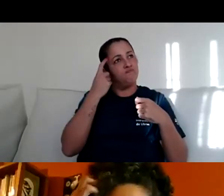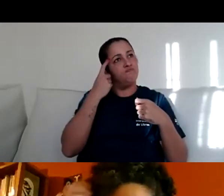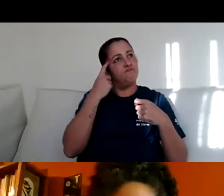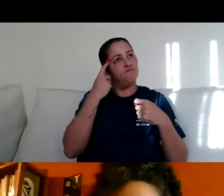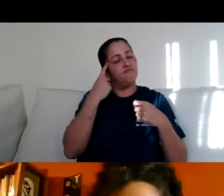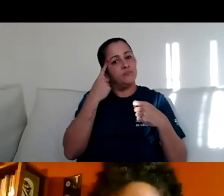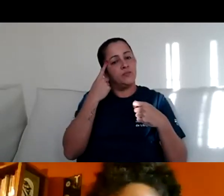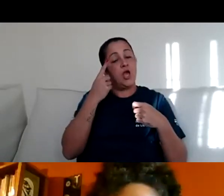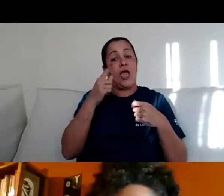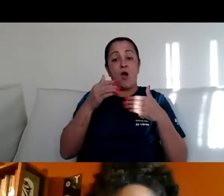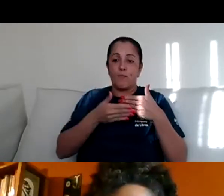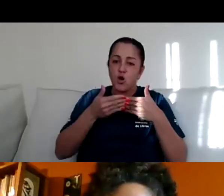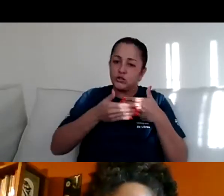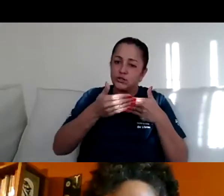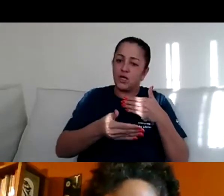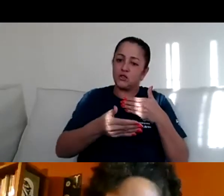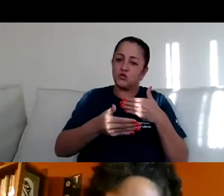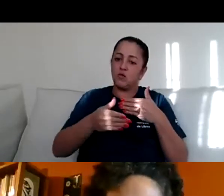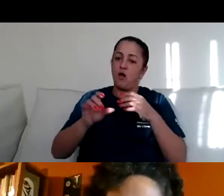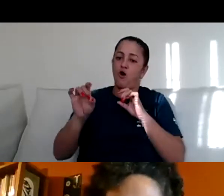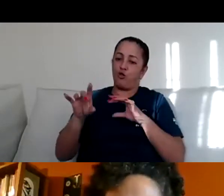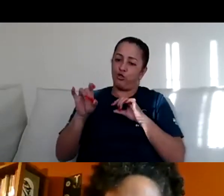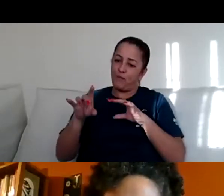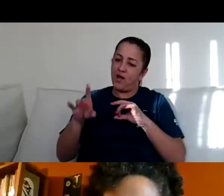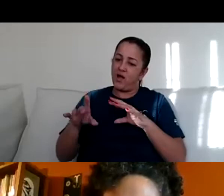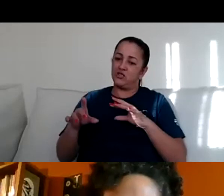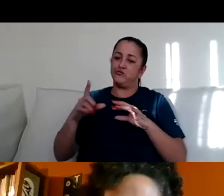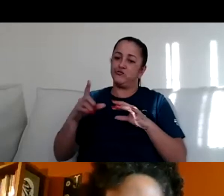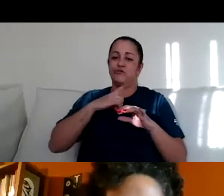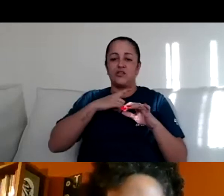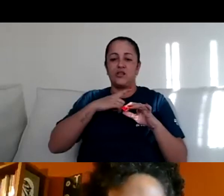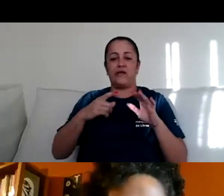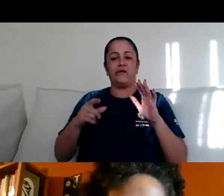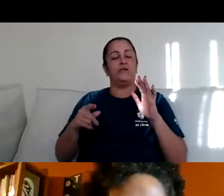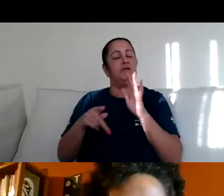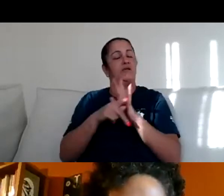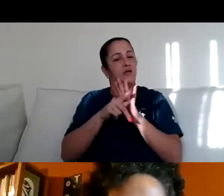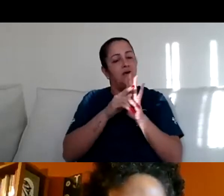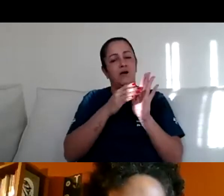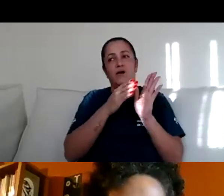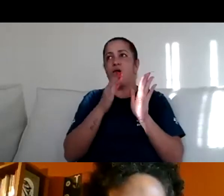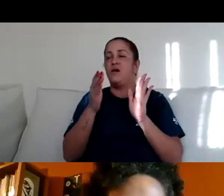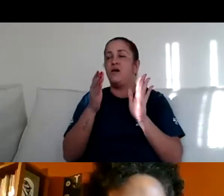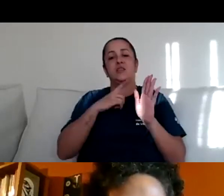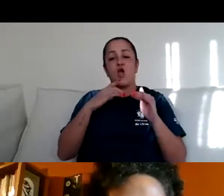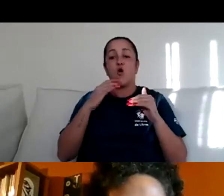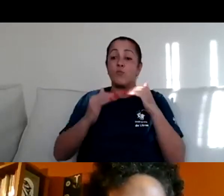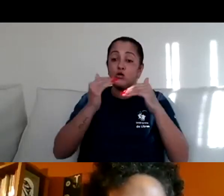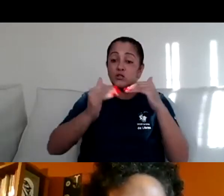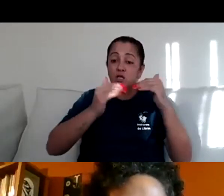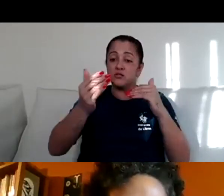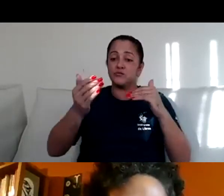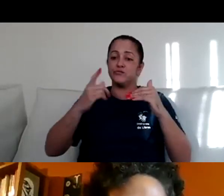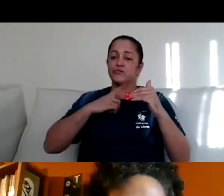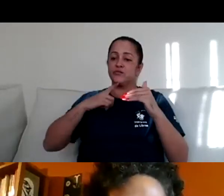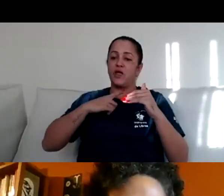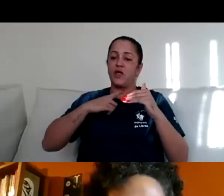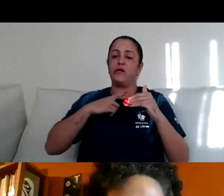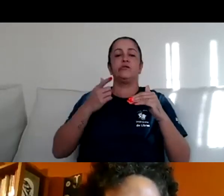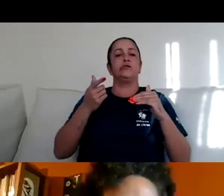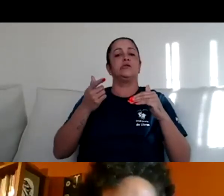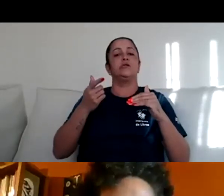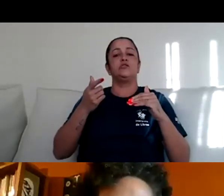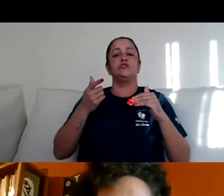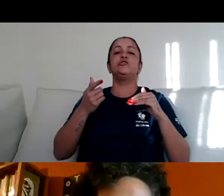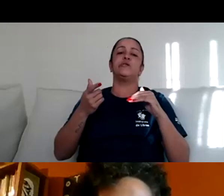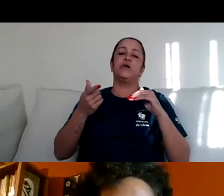né? Não é só ligar uma chave e desligar a chave do racismo, né? É um processo de reeducação em todos os